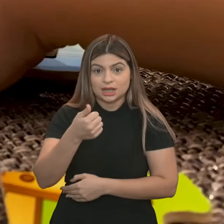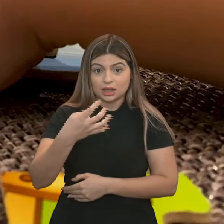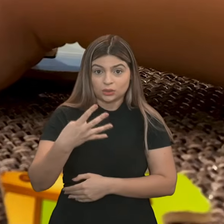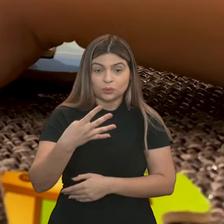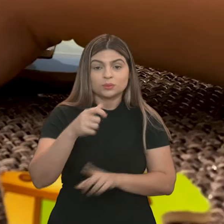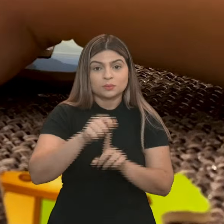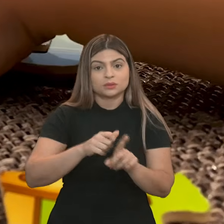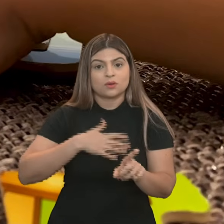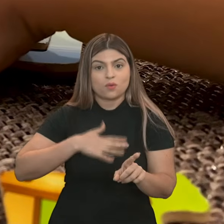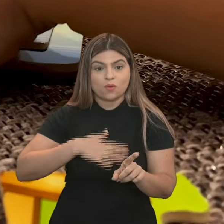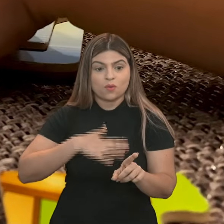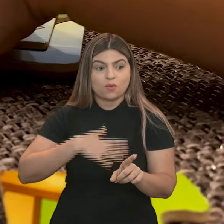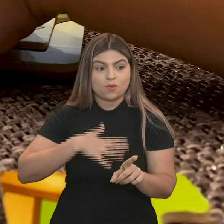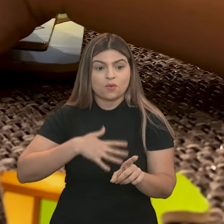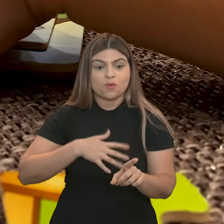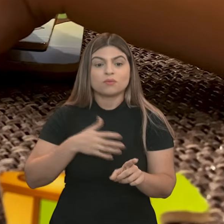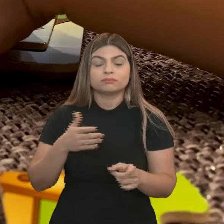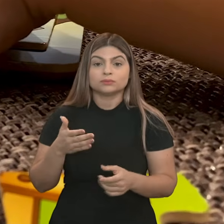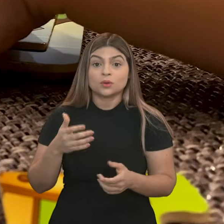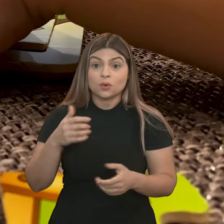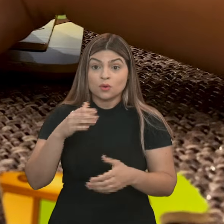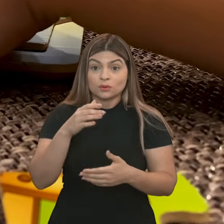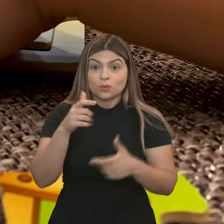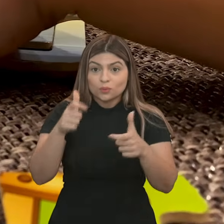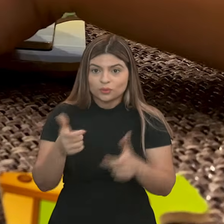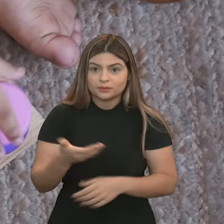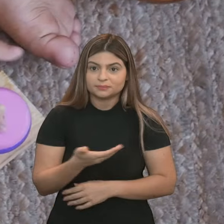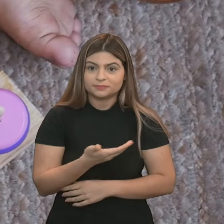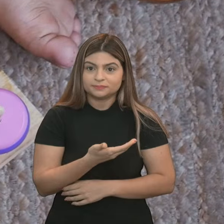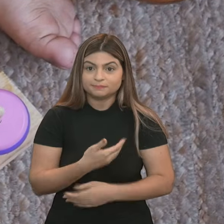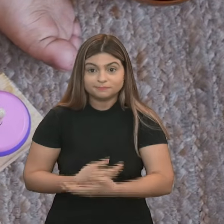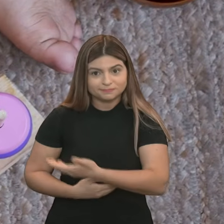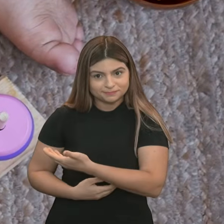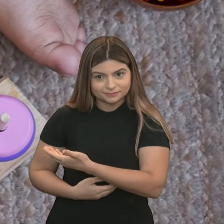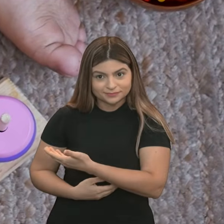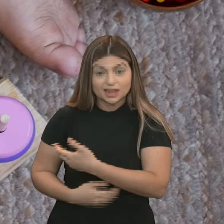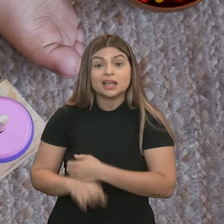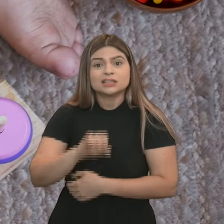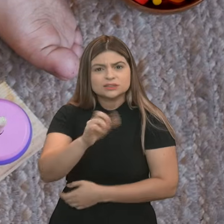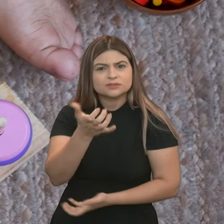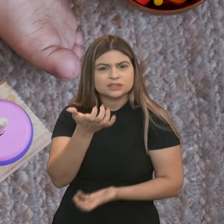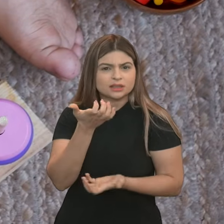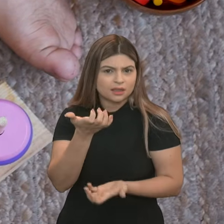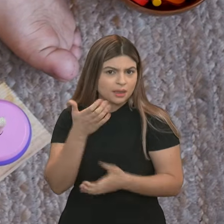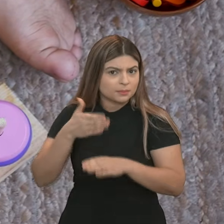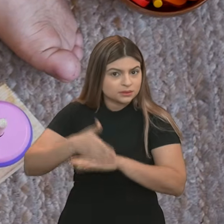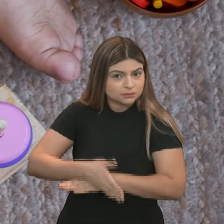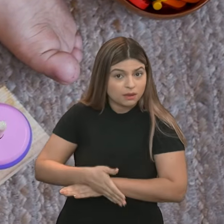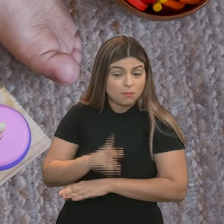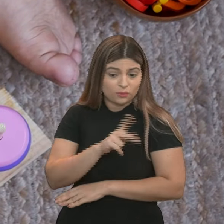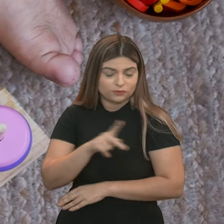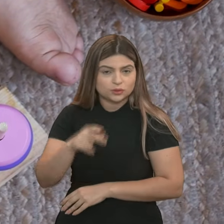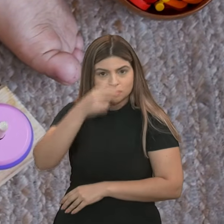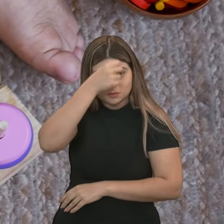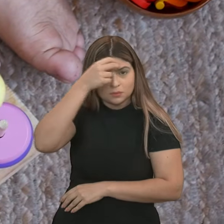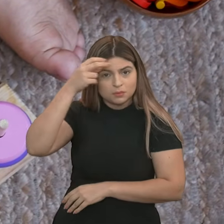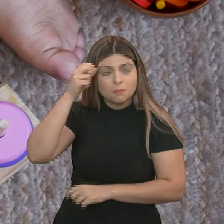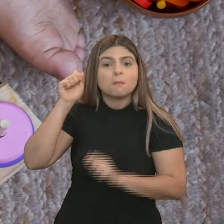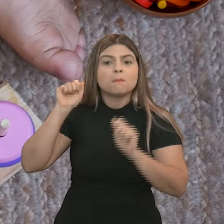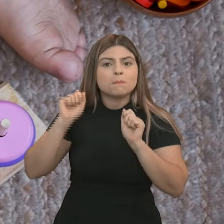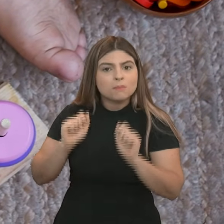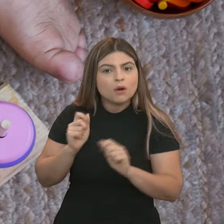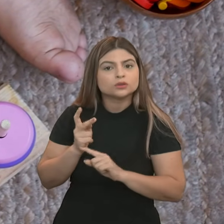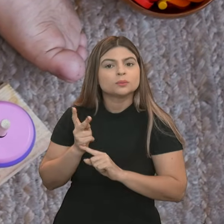de Convenções Durval Assis Pereira, em Goianira. Se você é professor ou professora do município, procure a gestão